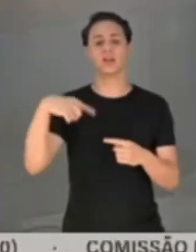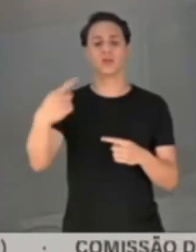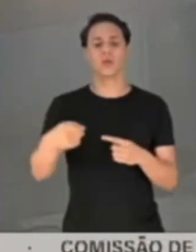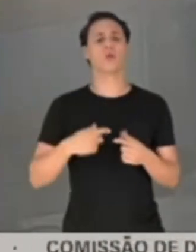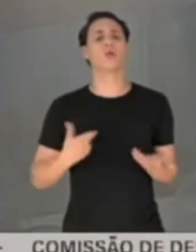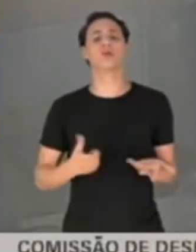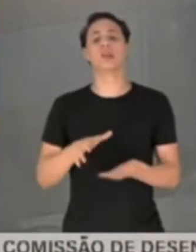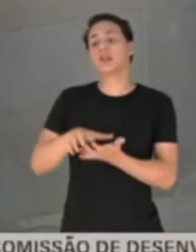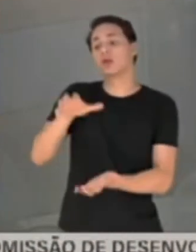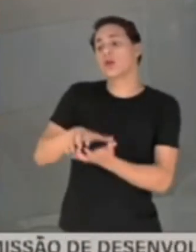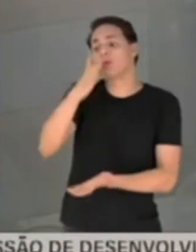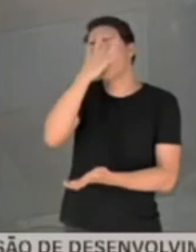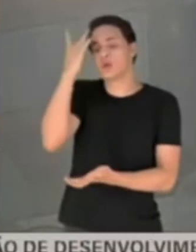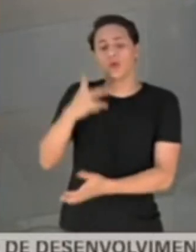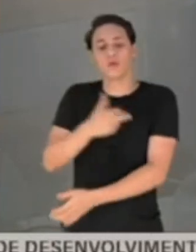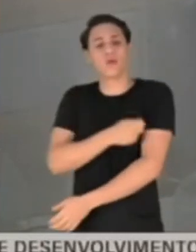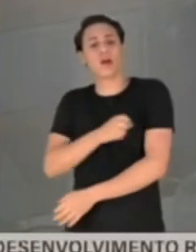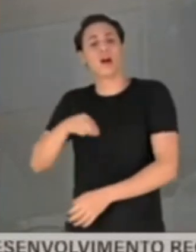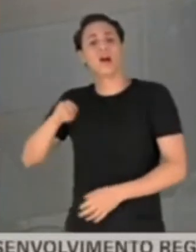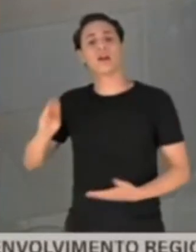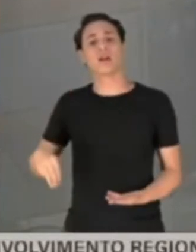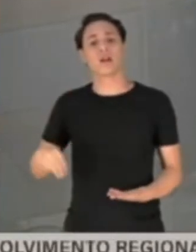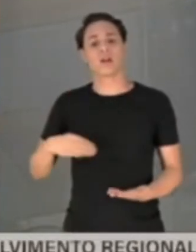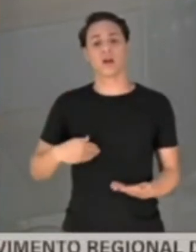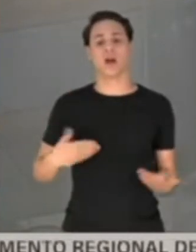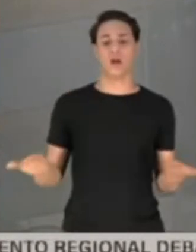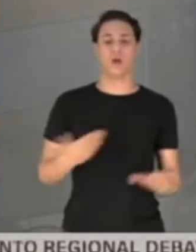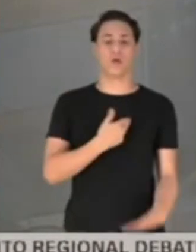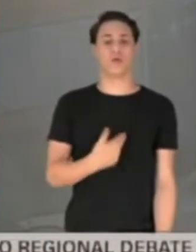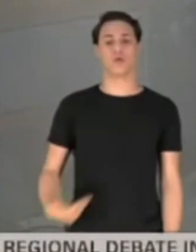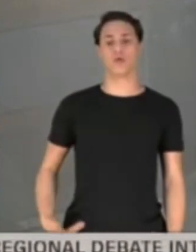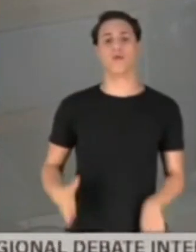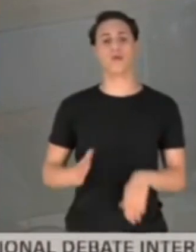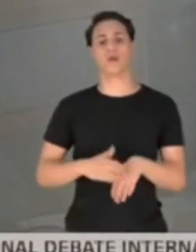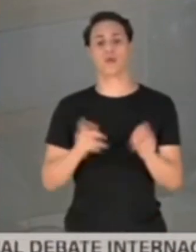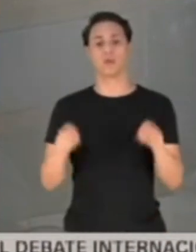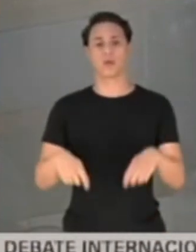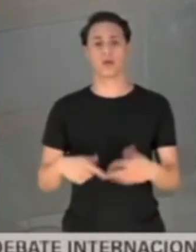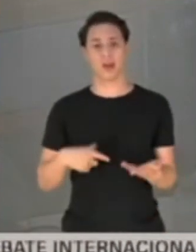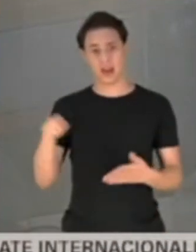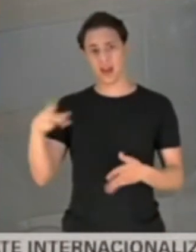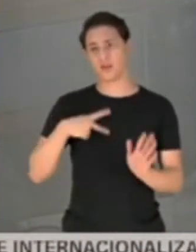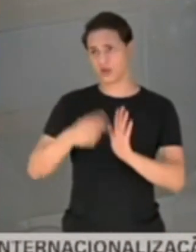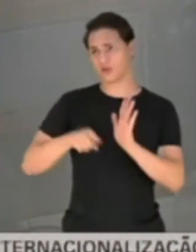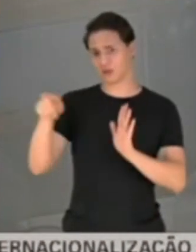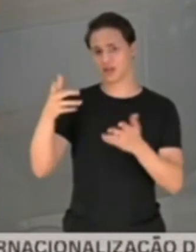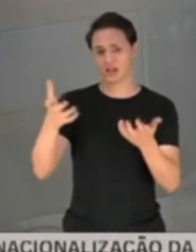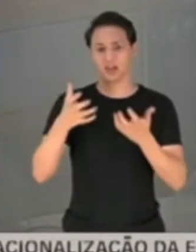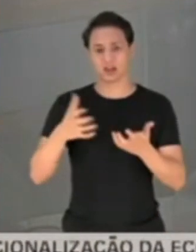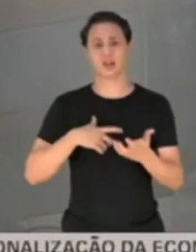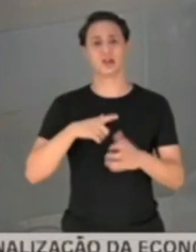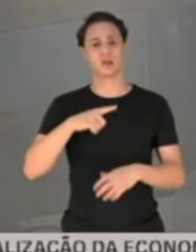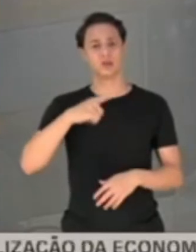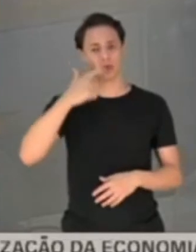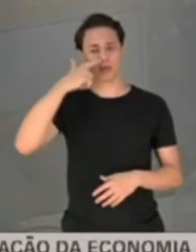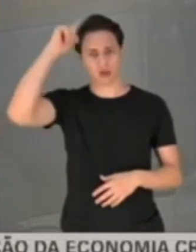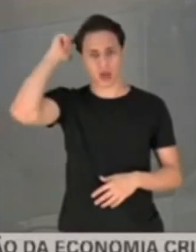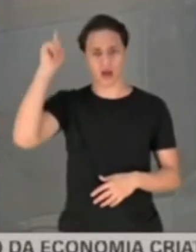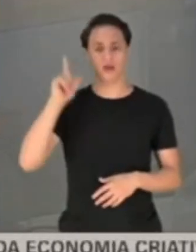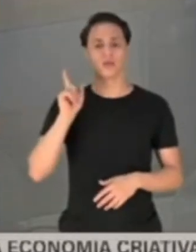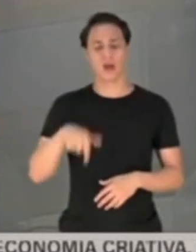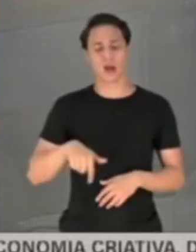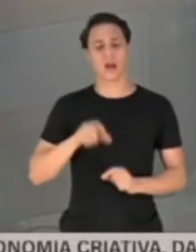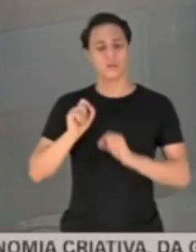idosos? Quem ia vacinar com esse governo incompetente? O projeto era para isso, senhor Luciano Hang. Com